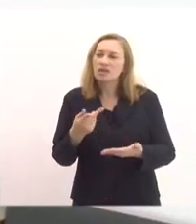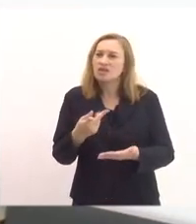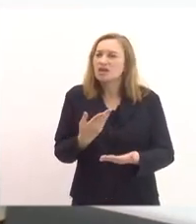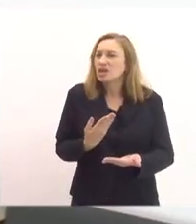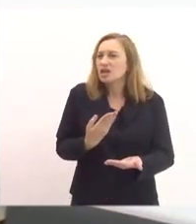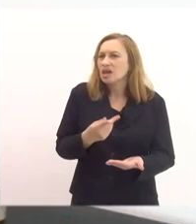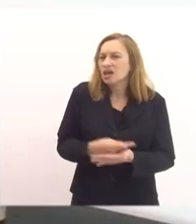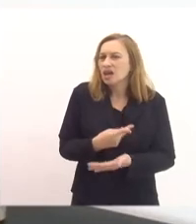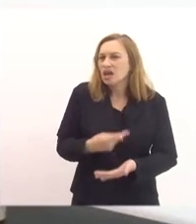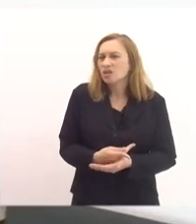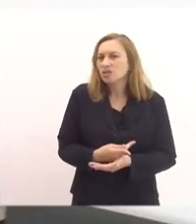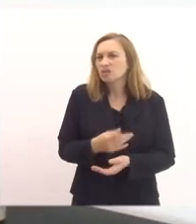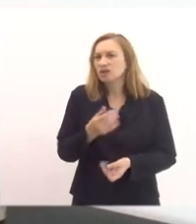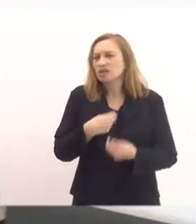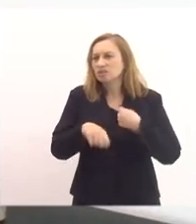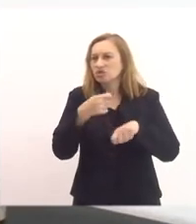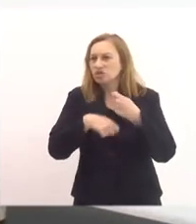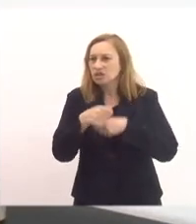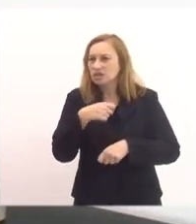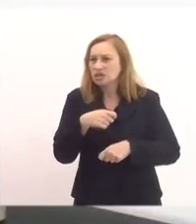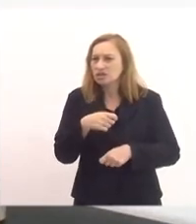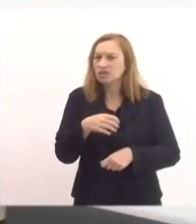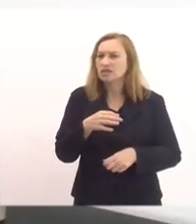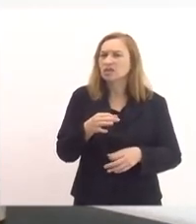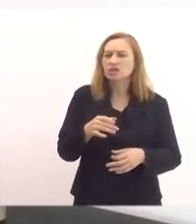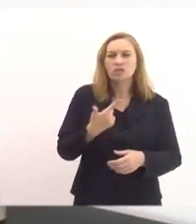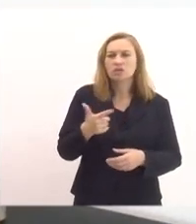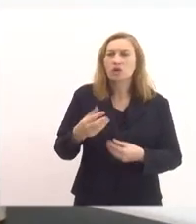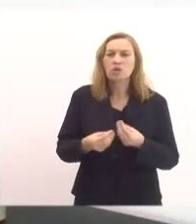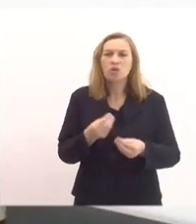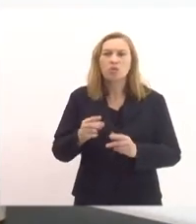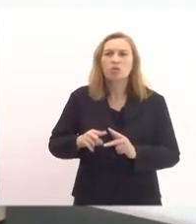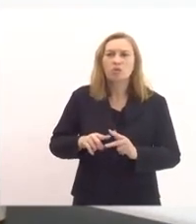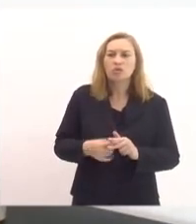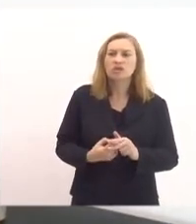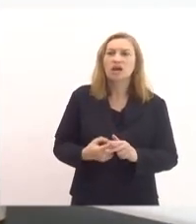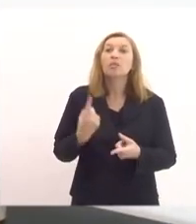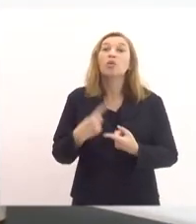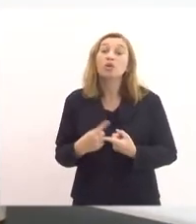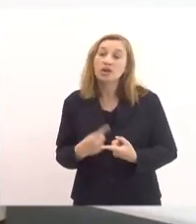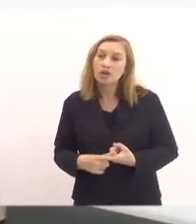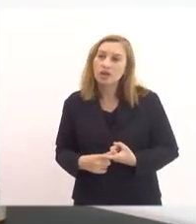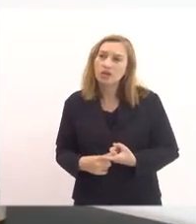que, judicialmente, nós não conseguimos reverter essa situação, porque